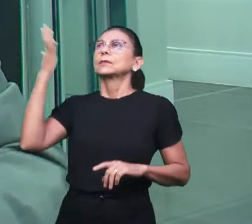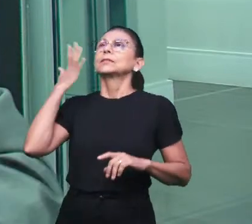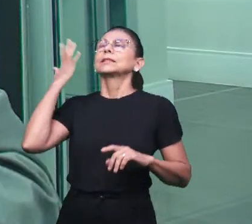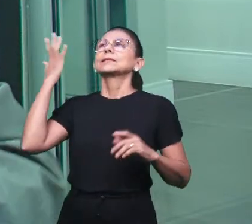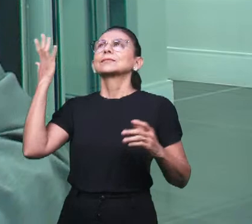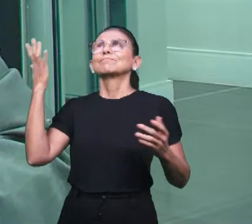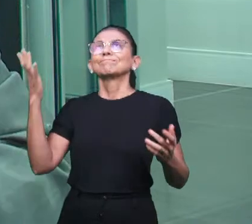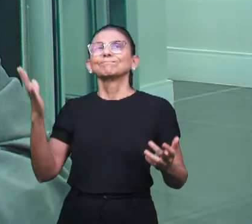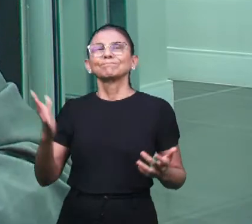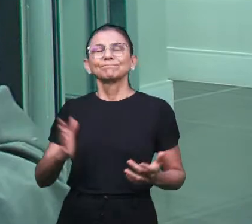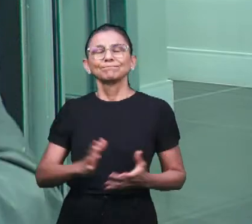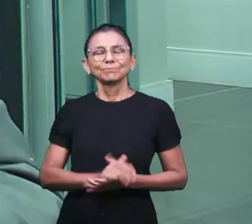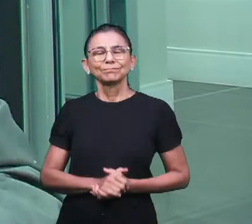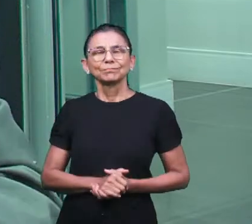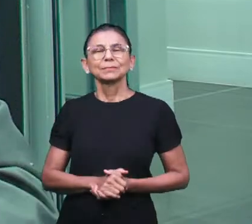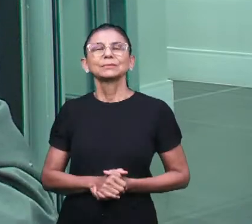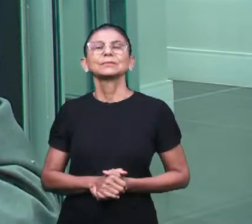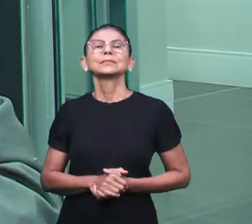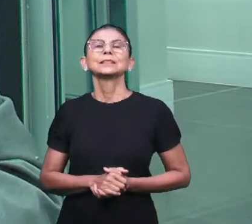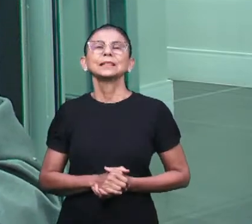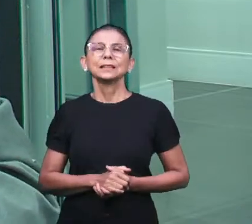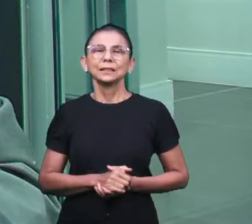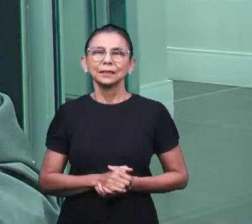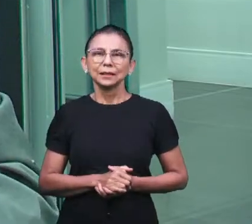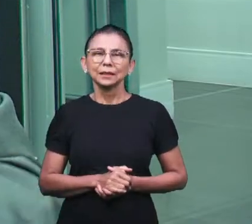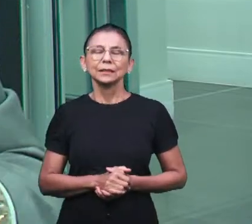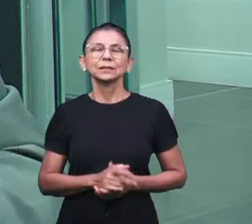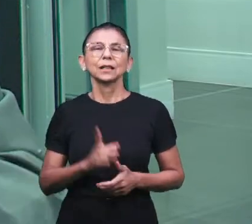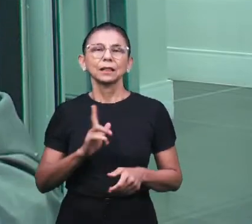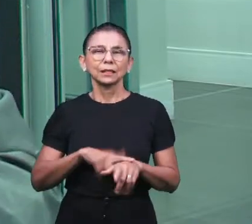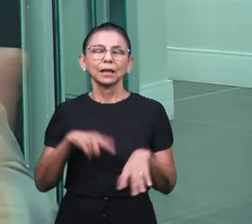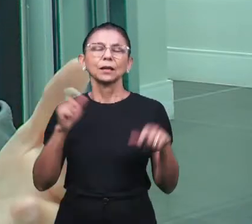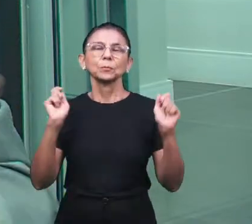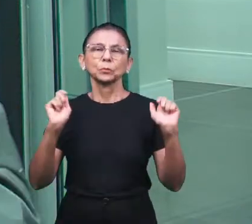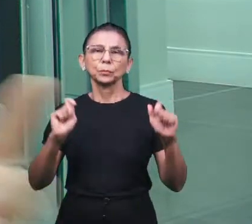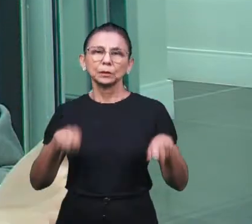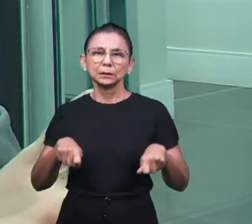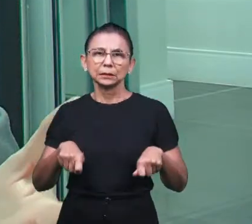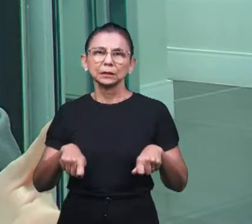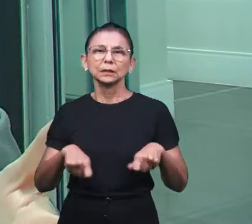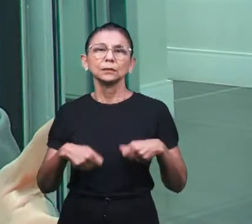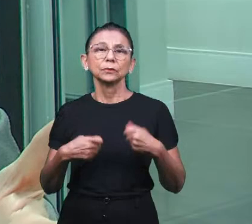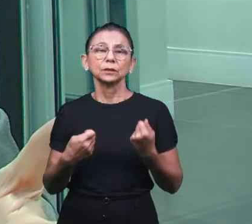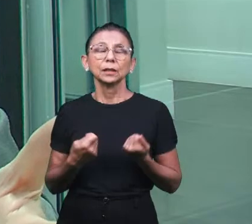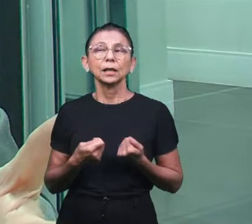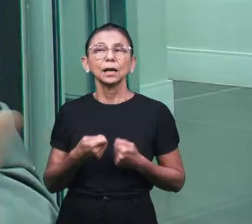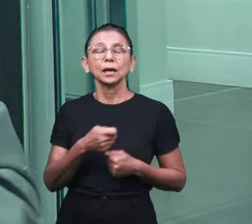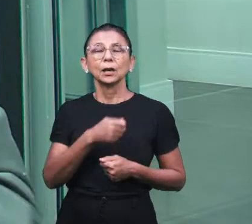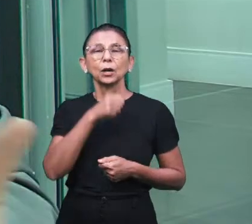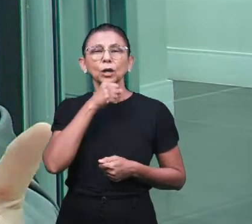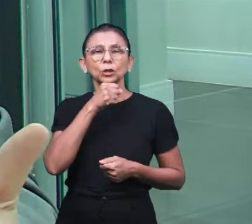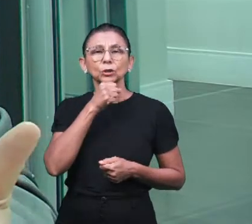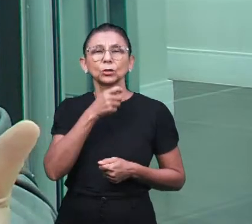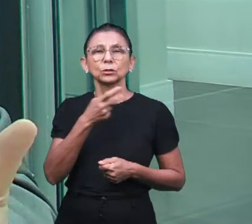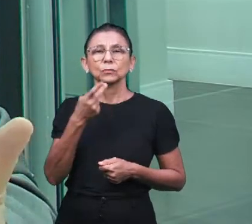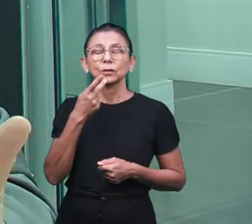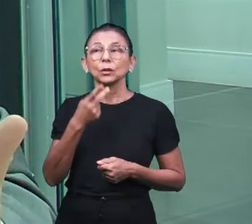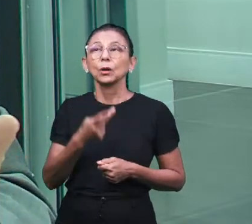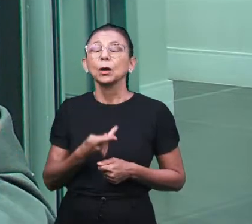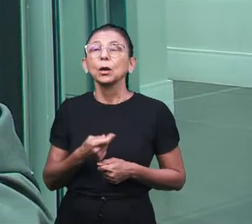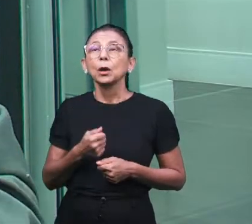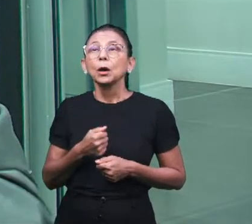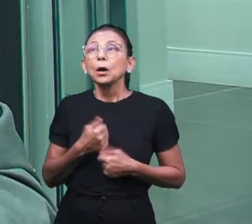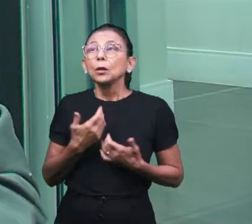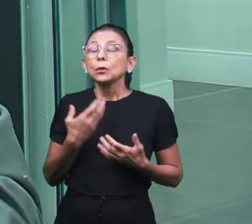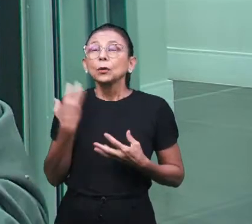de descortinar esse mistério. Ele falou como se eu estivesse começando tudo de novo. E é a pura verdade, né? Que